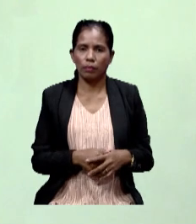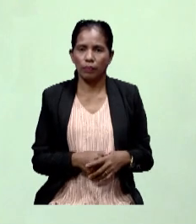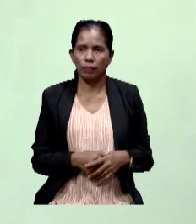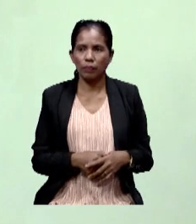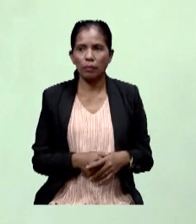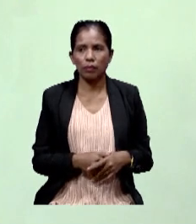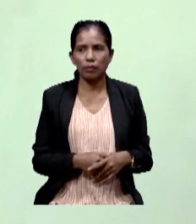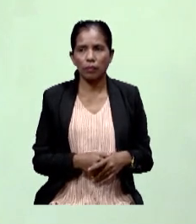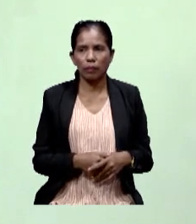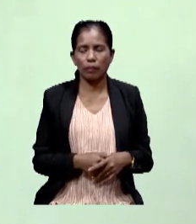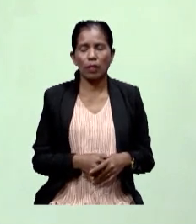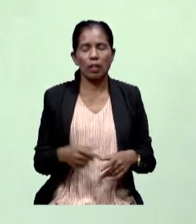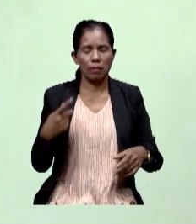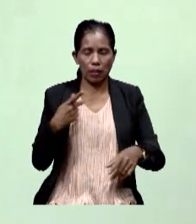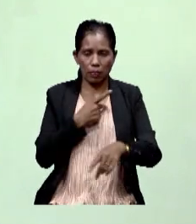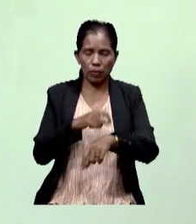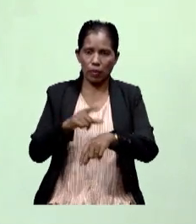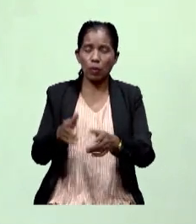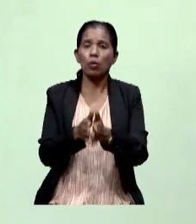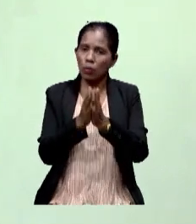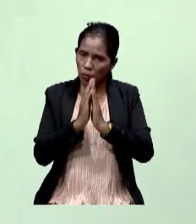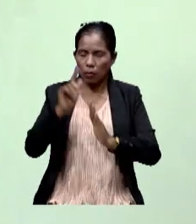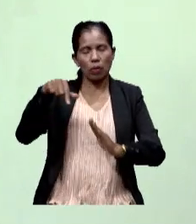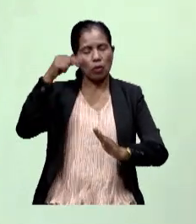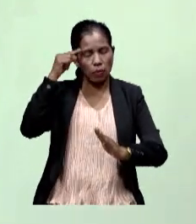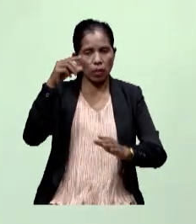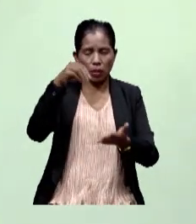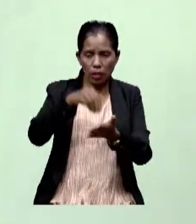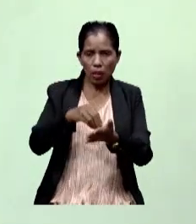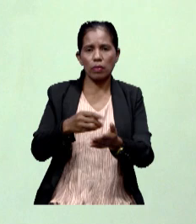Ada nema parlamento ne, uso pa governo para atu kria gestão de kia.